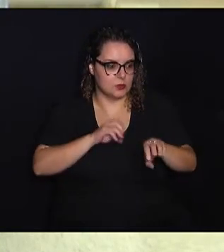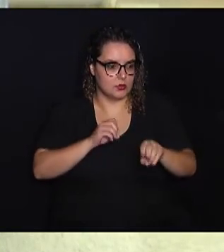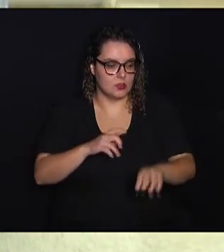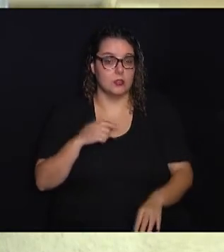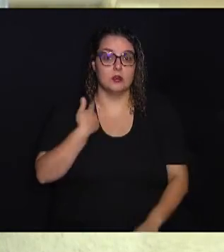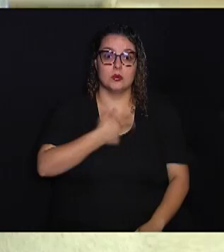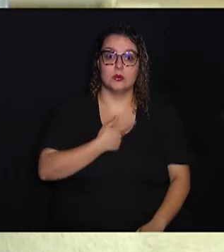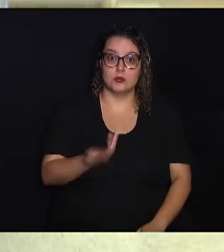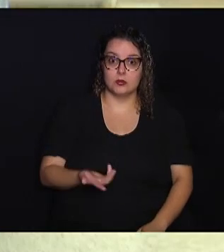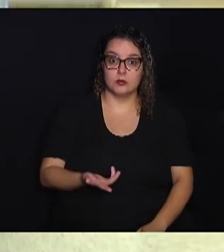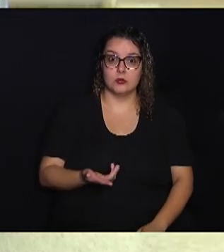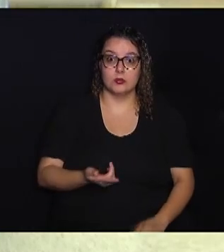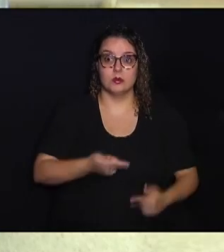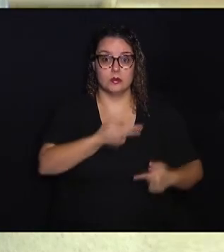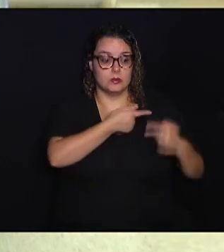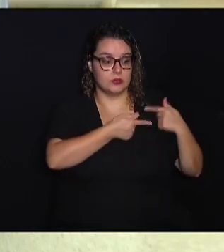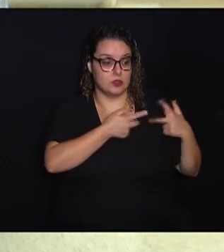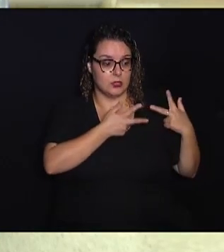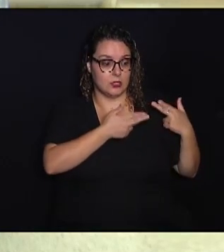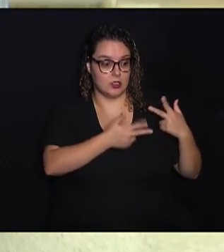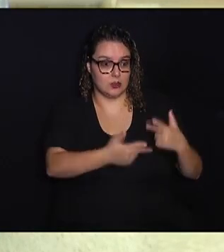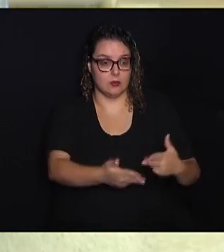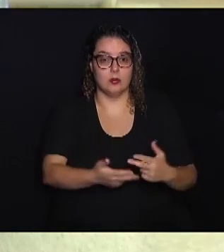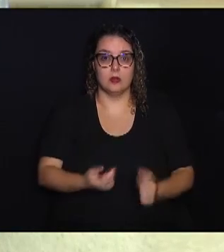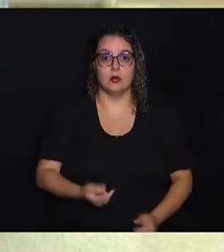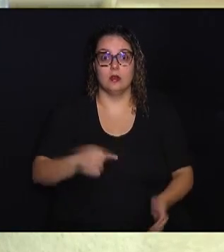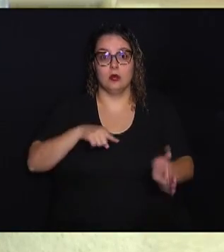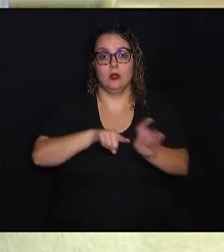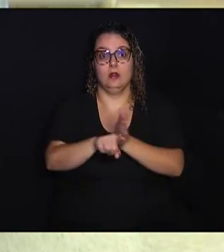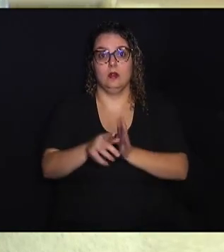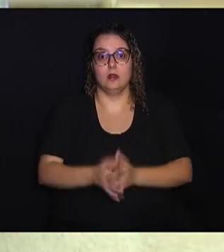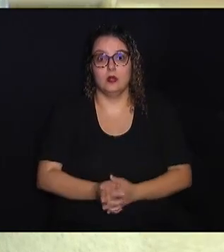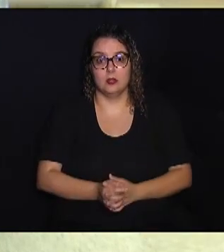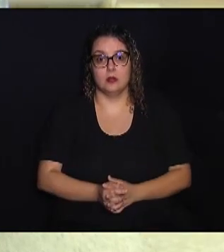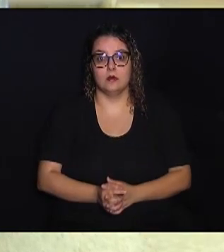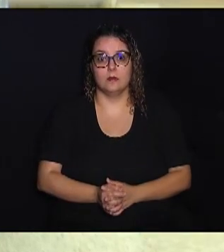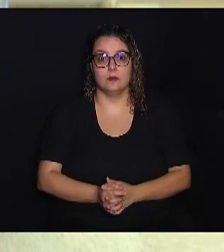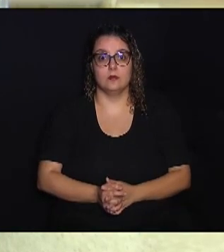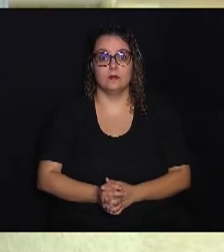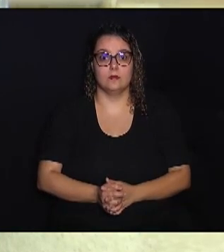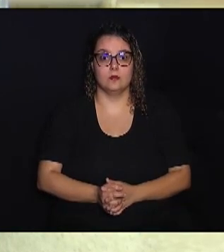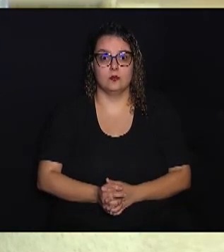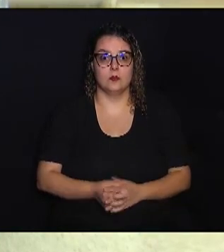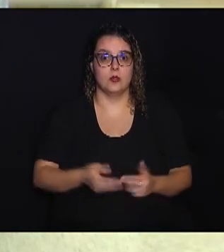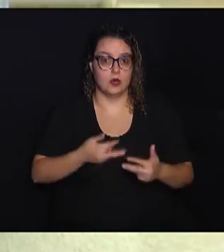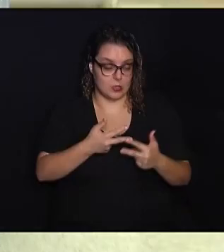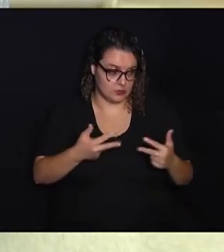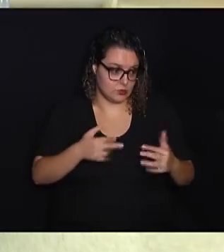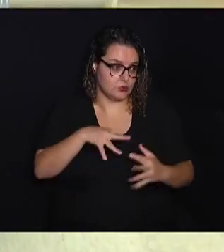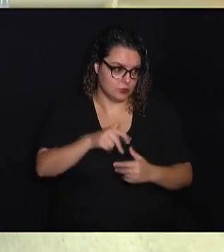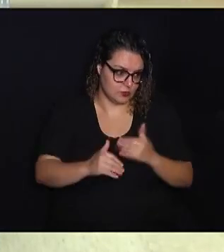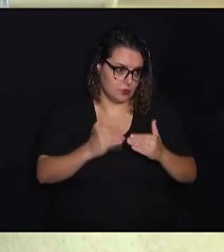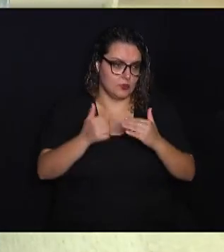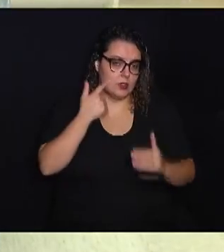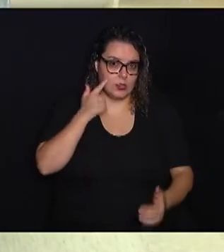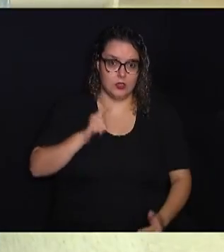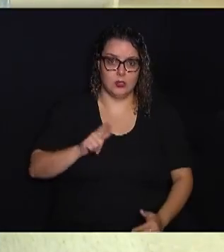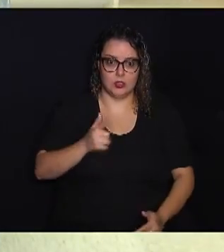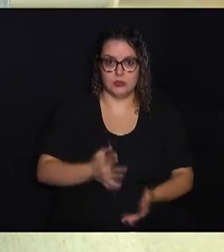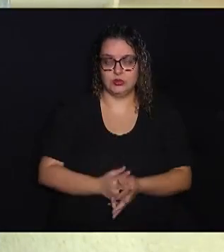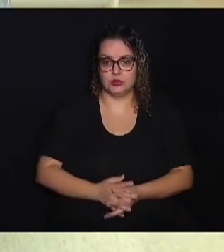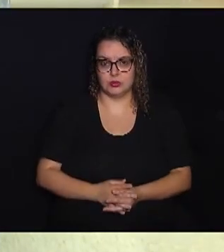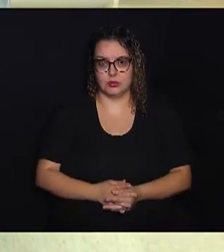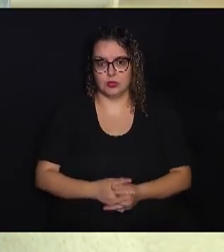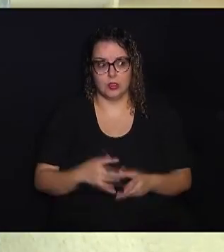gente era a mesma geração. Então eu aproveito para te perguntar, as coisas no mundo evoluem, evidentemente. Qual